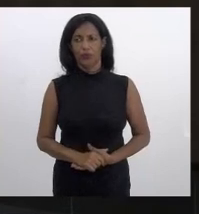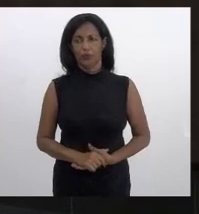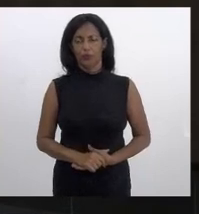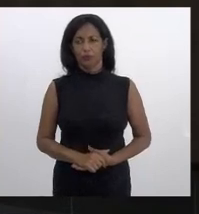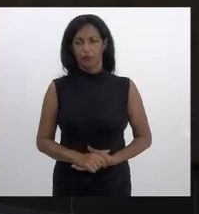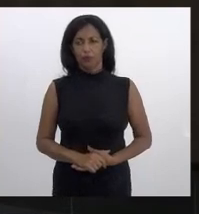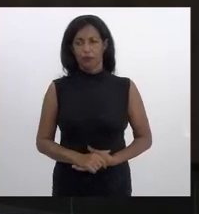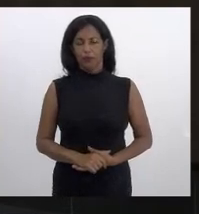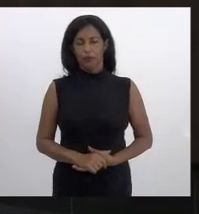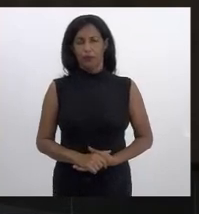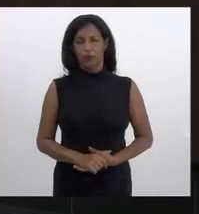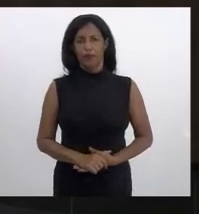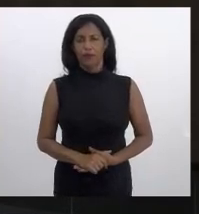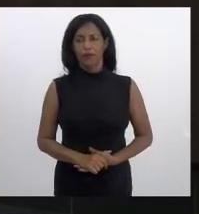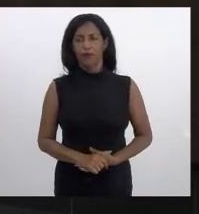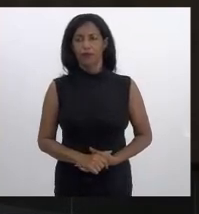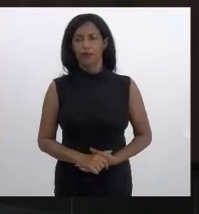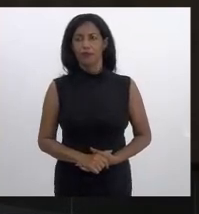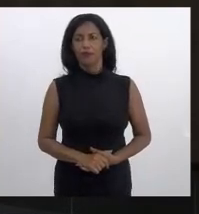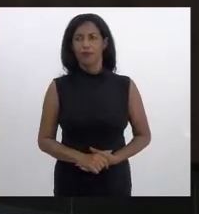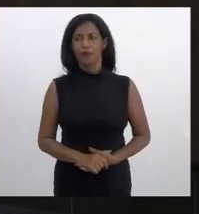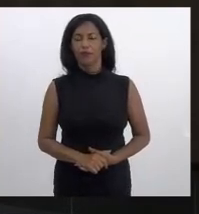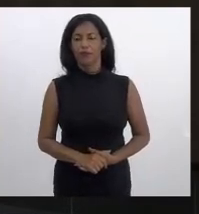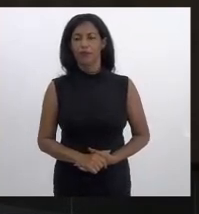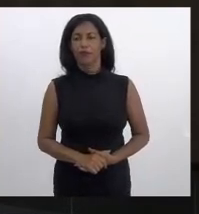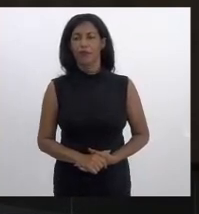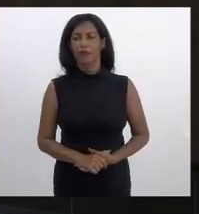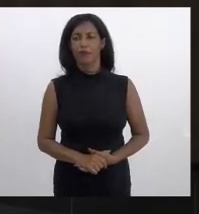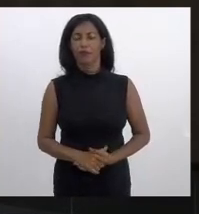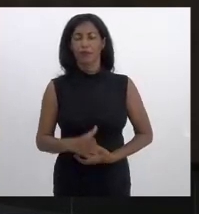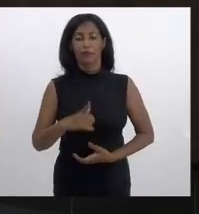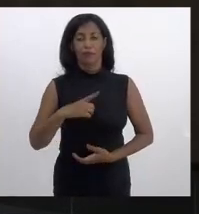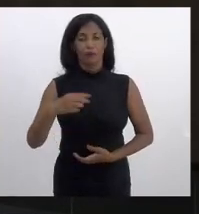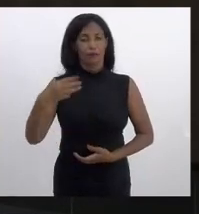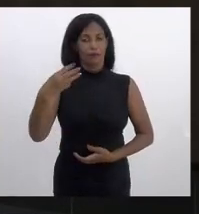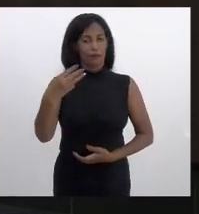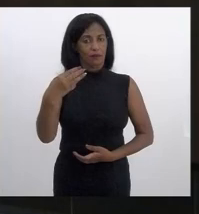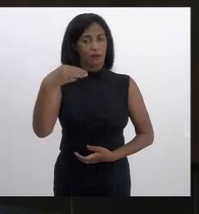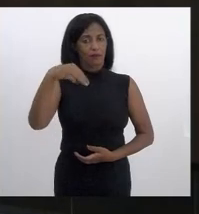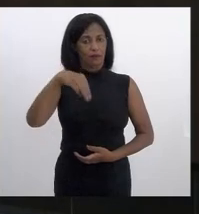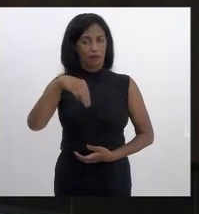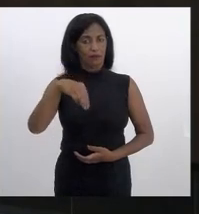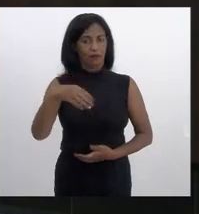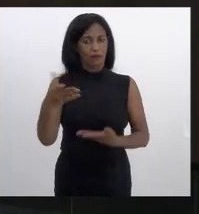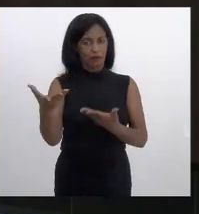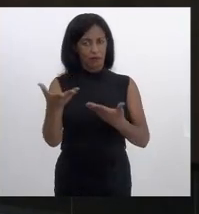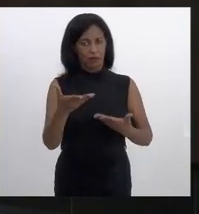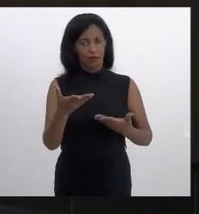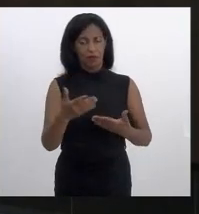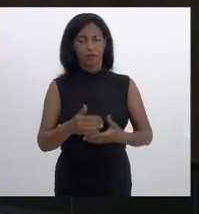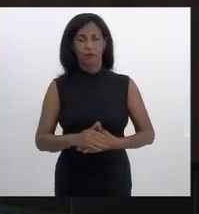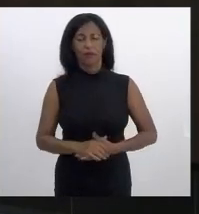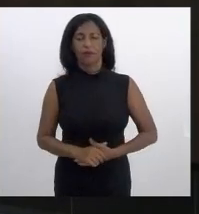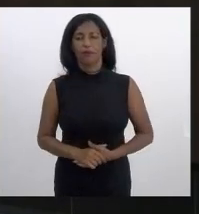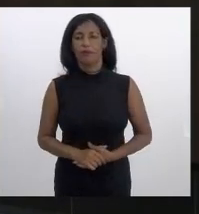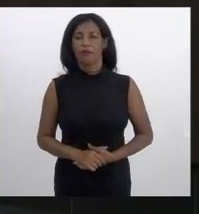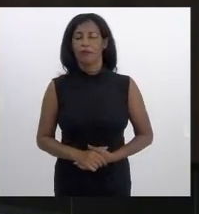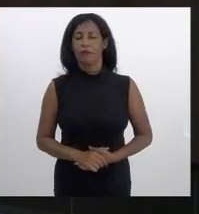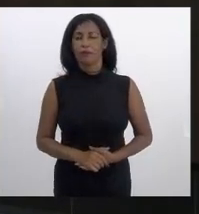E aí e tu tem três minutos antes por favor